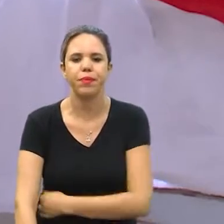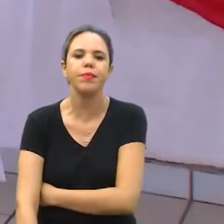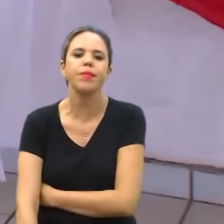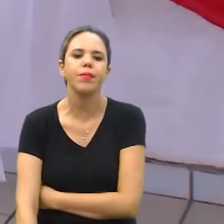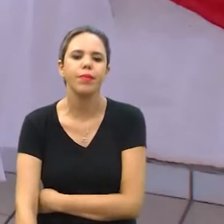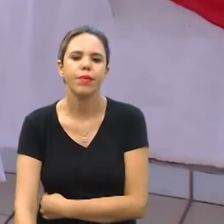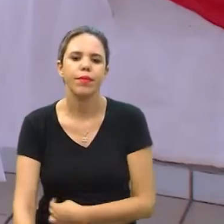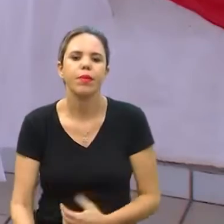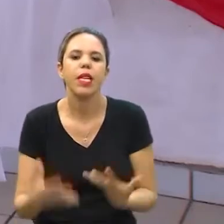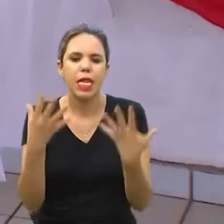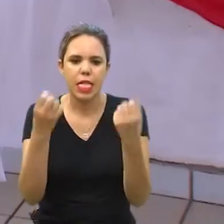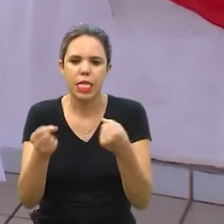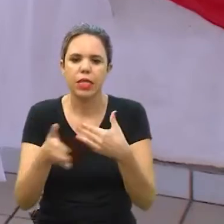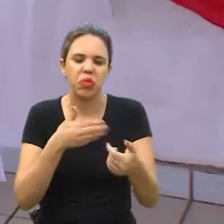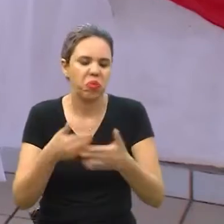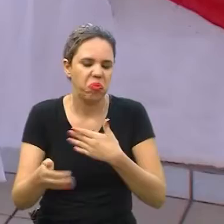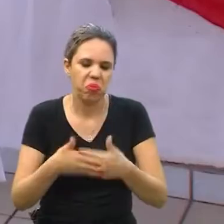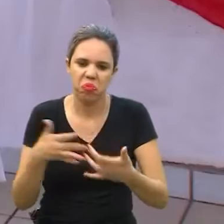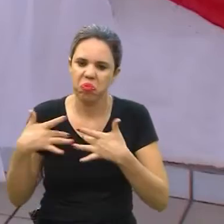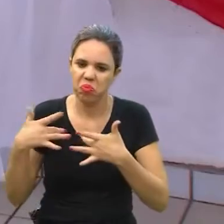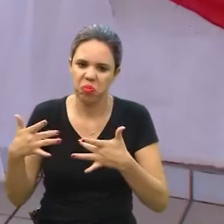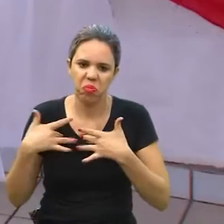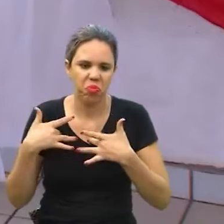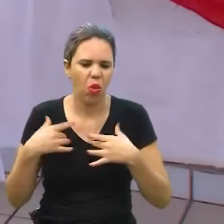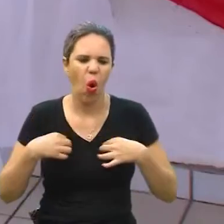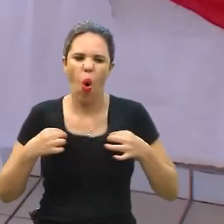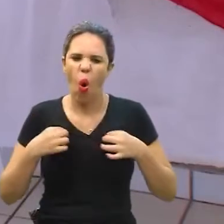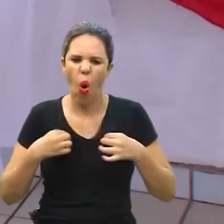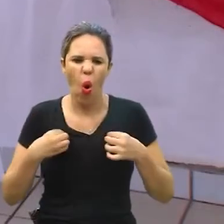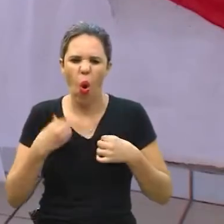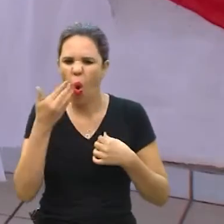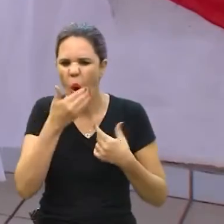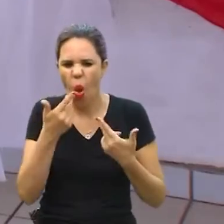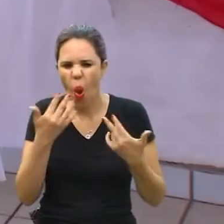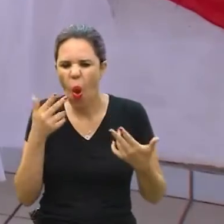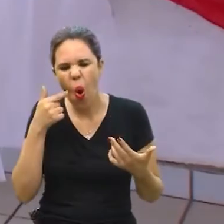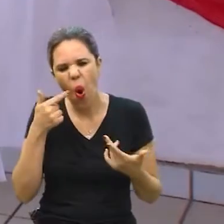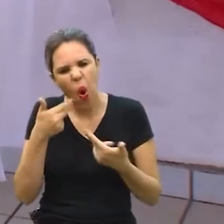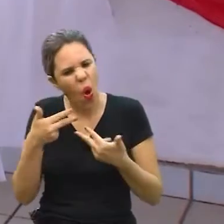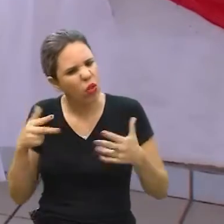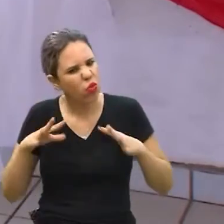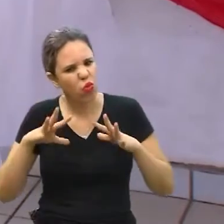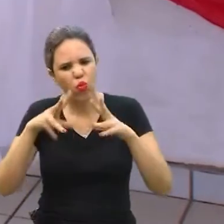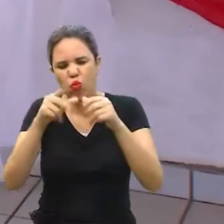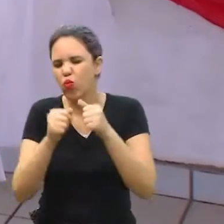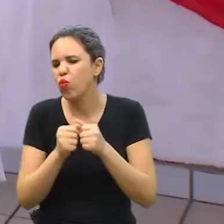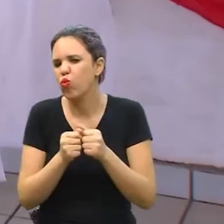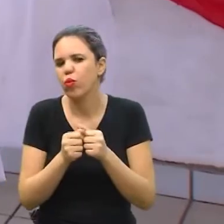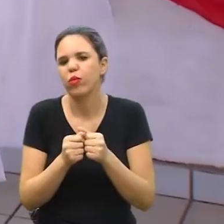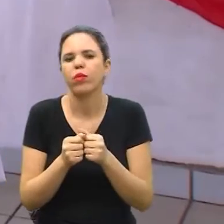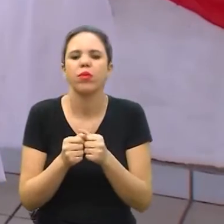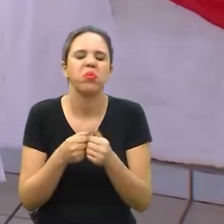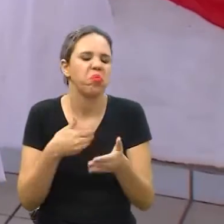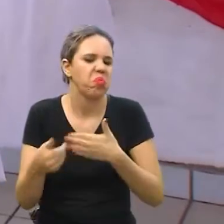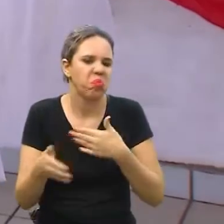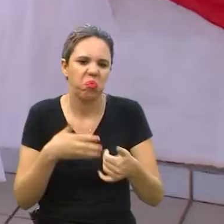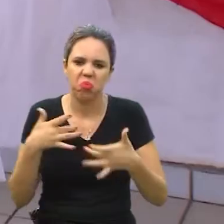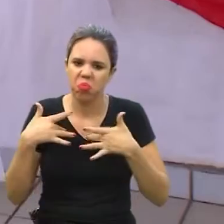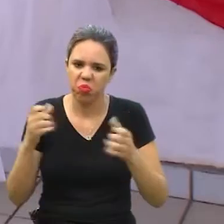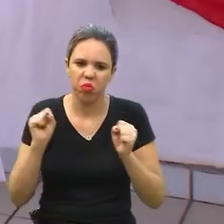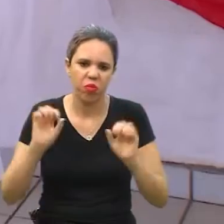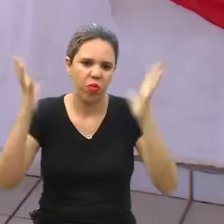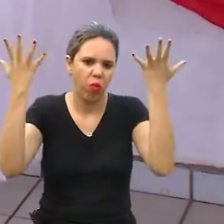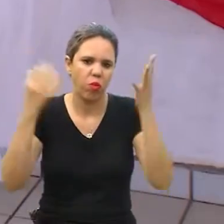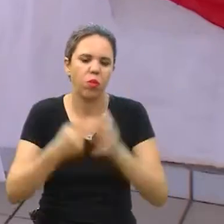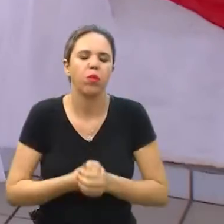11. Eu aceito qualquer tipo de doação. Fantasia, doces, bala, qualquer tipo de doação assim